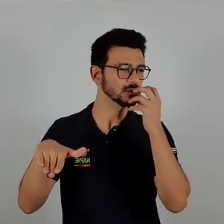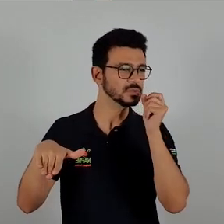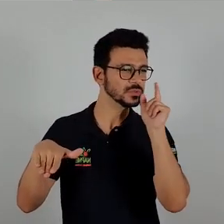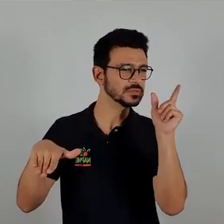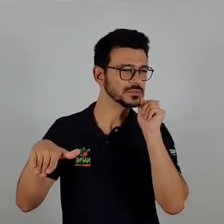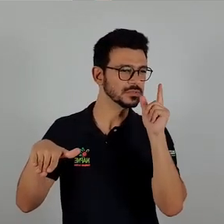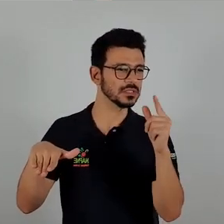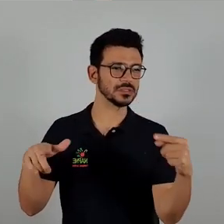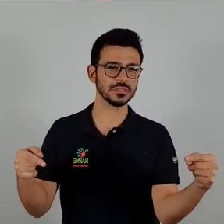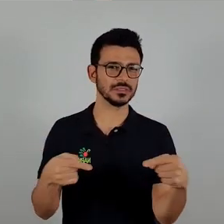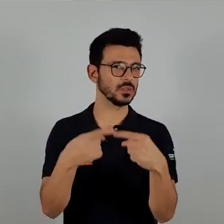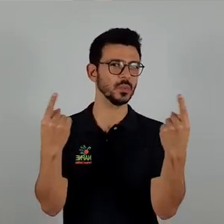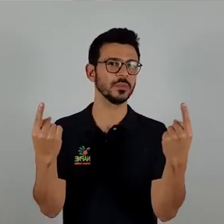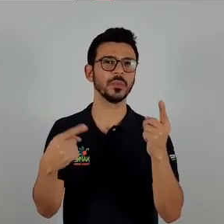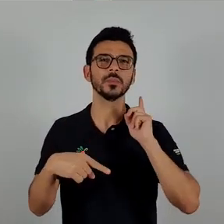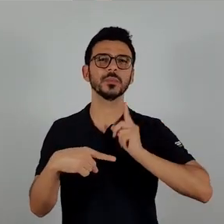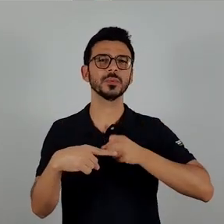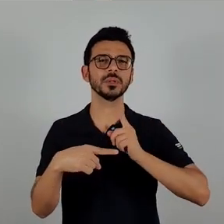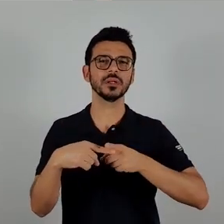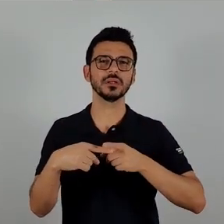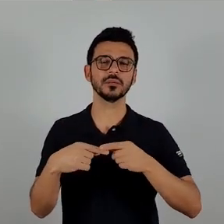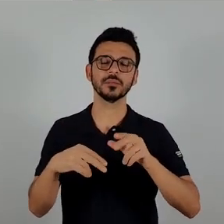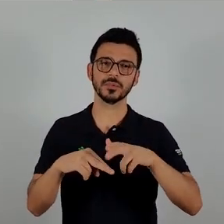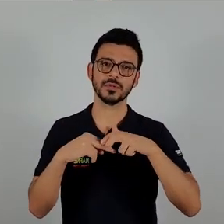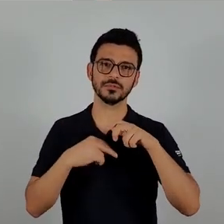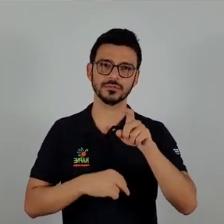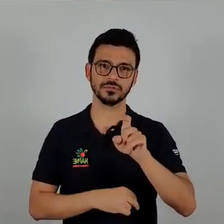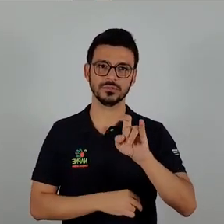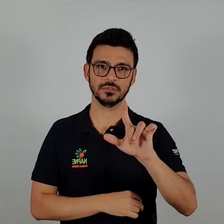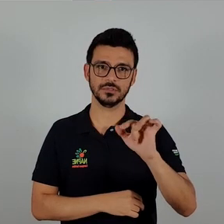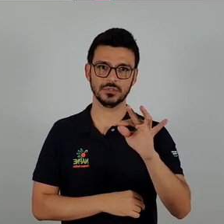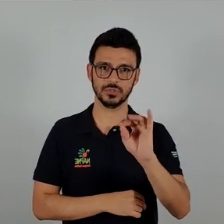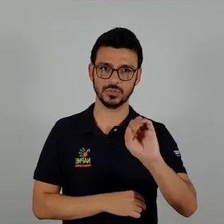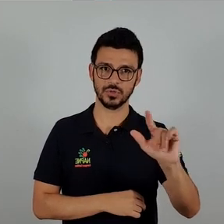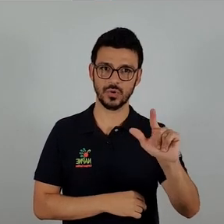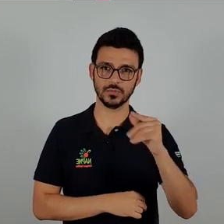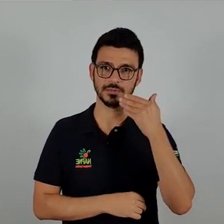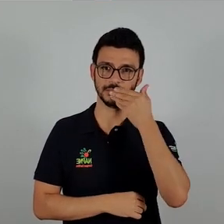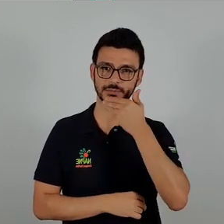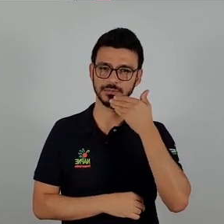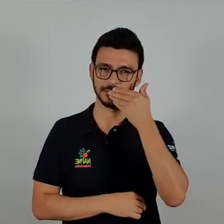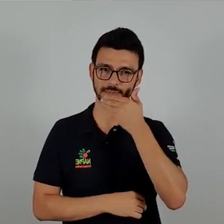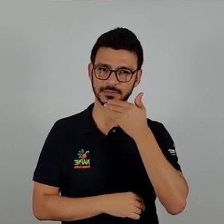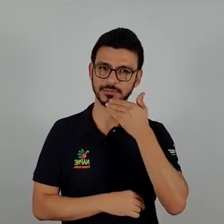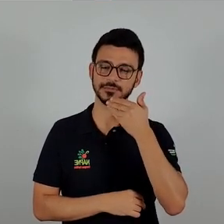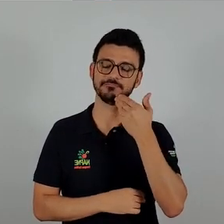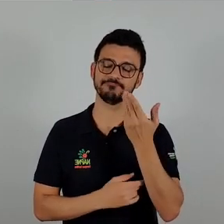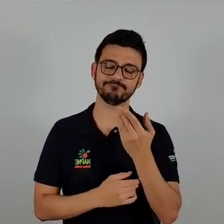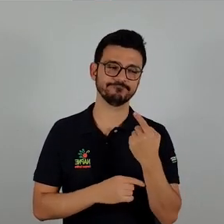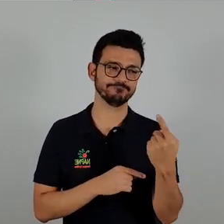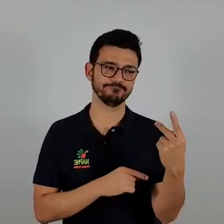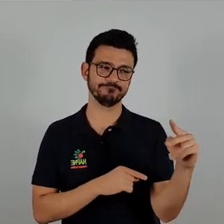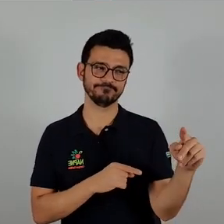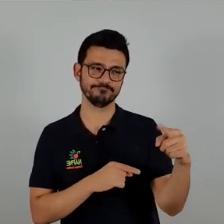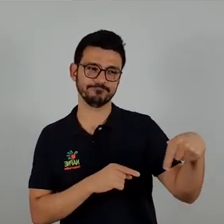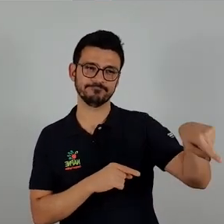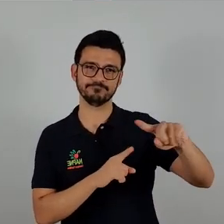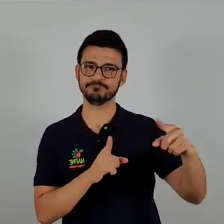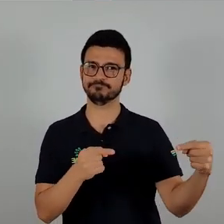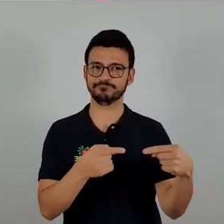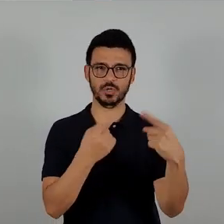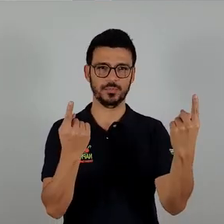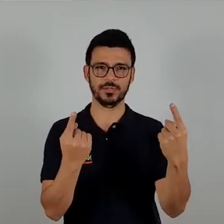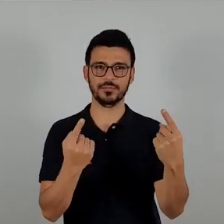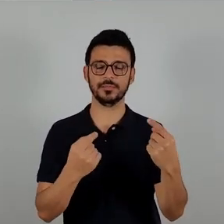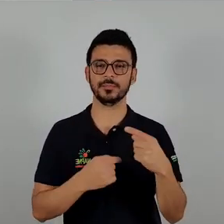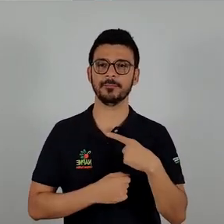né? Que fica fácil de esconder na comida, ou abrir ela e dentro do pozinho da cápsula, diluir na comida, diluir na água, bem mais fácil. Ou tintura,